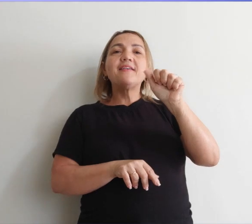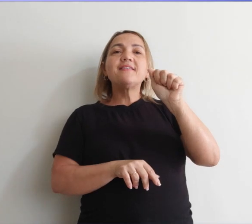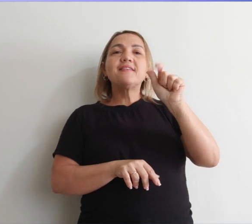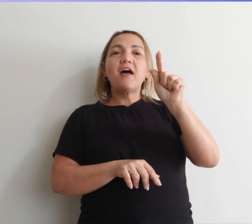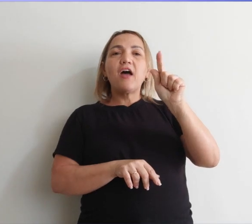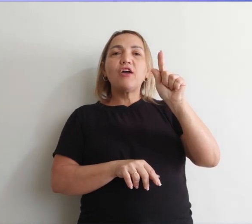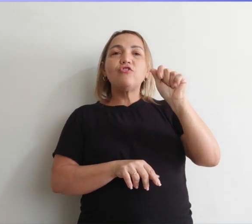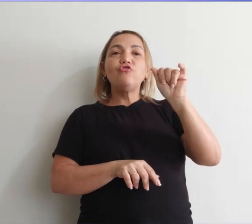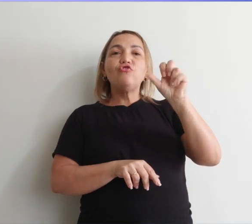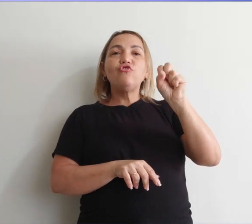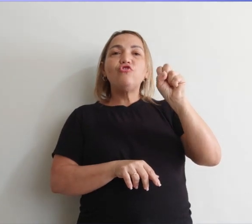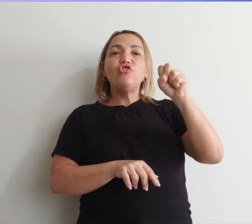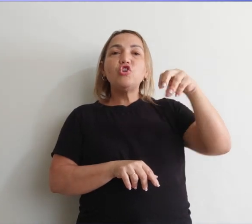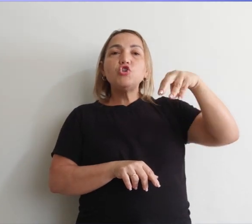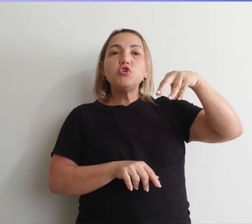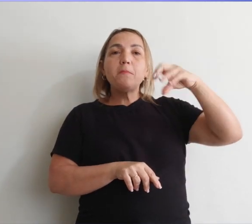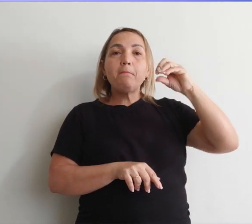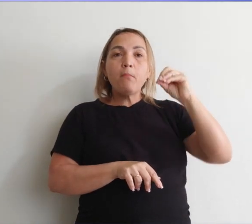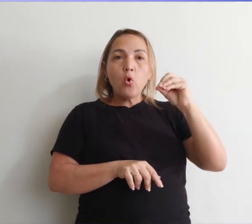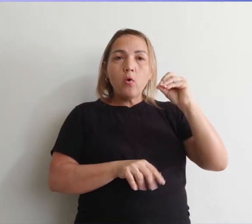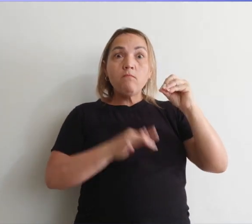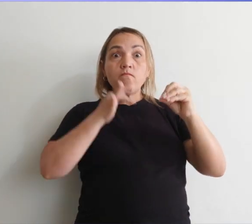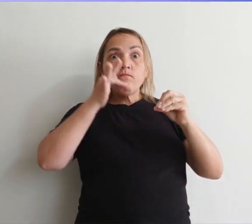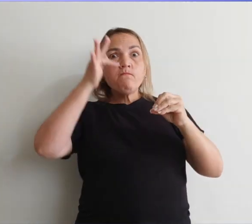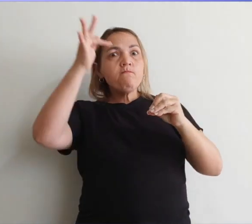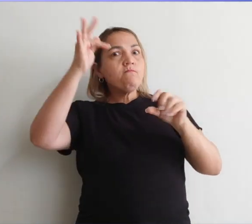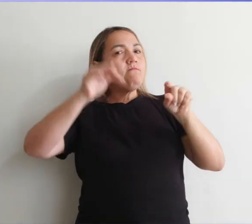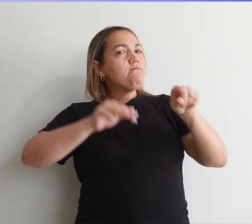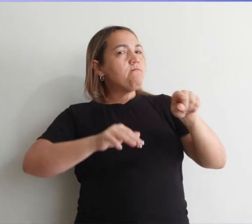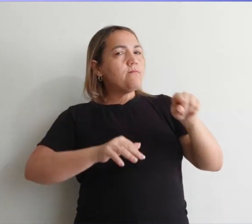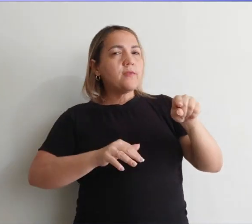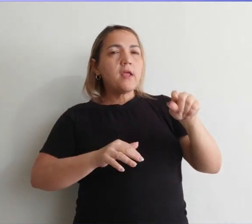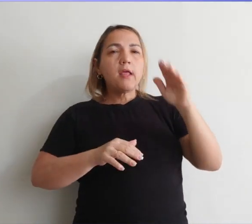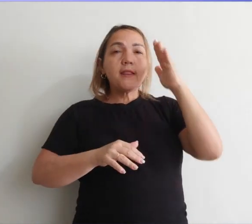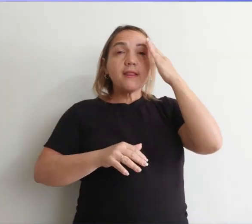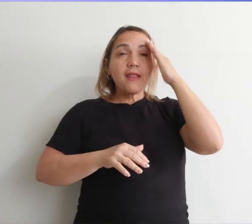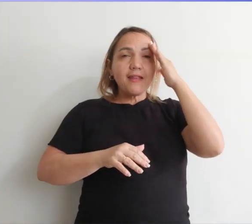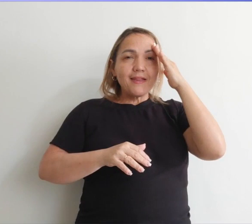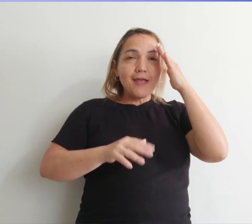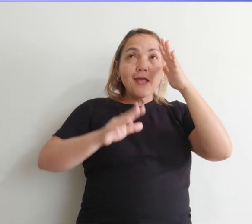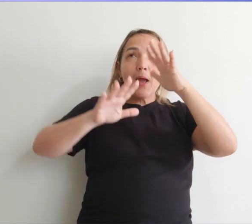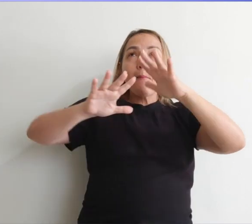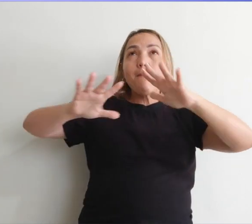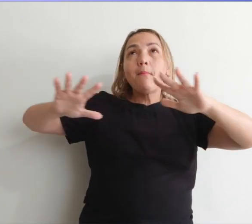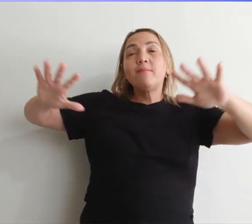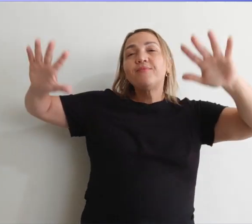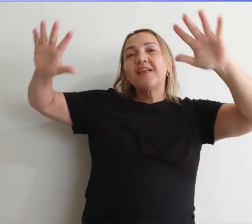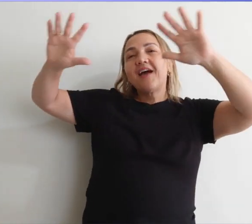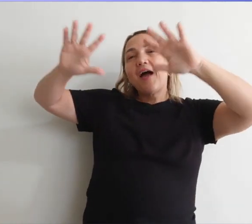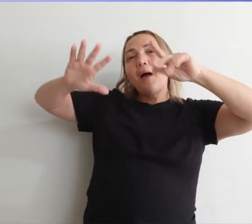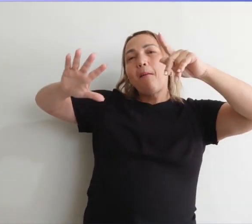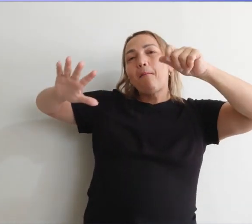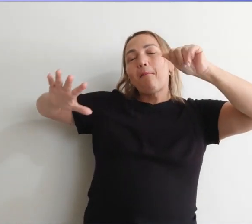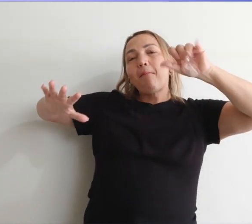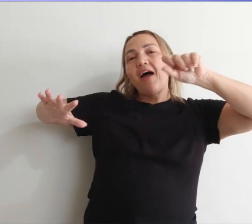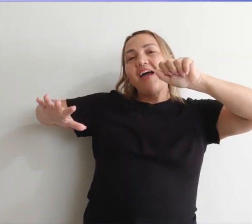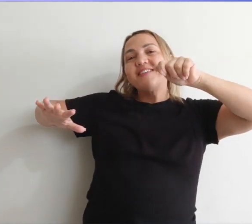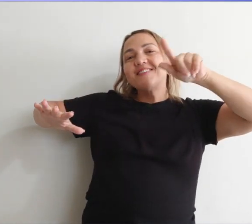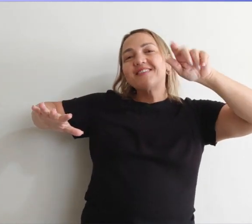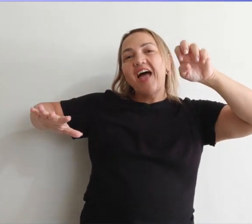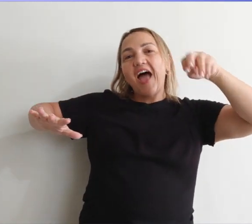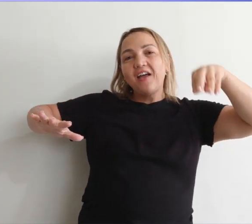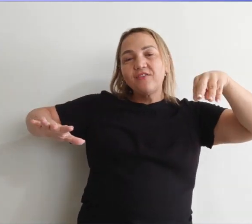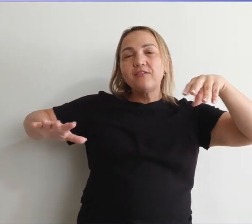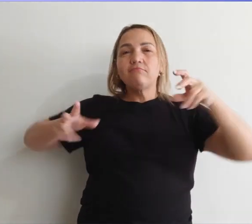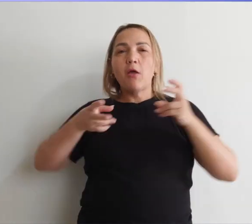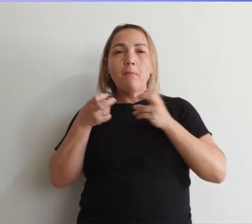futuro. O paisagismo, você entender que a paisagem ela,